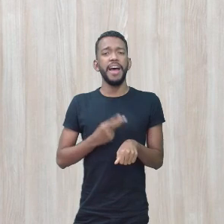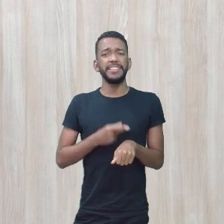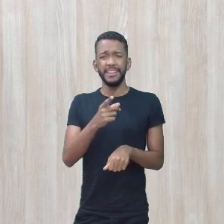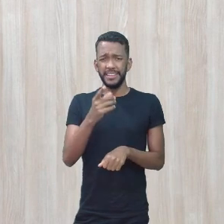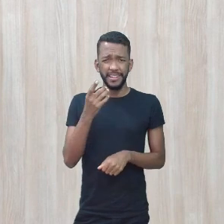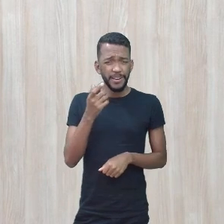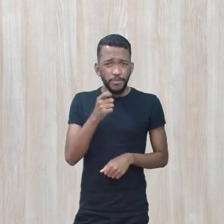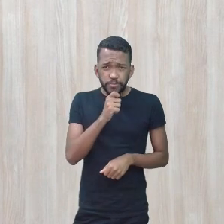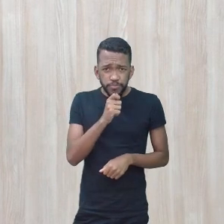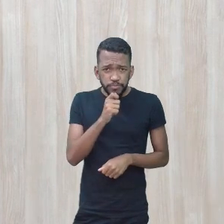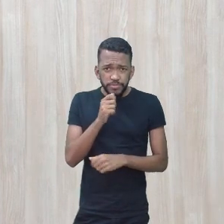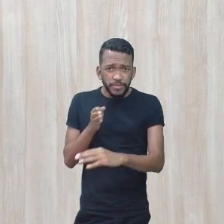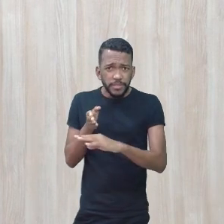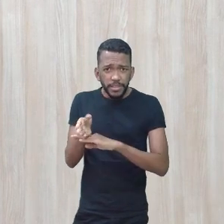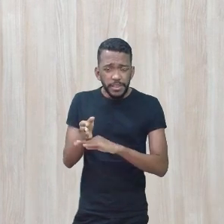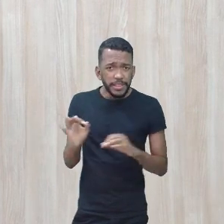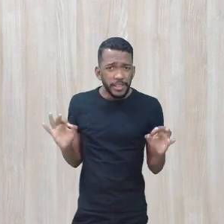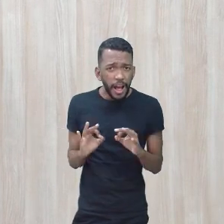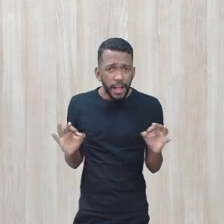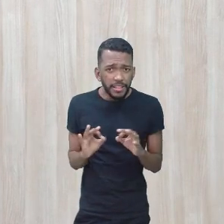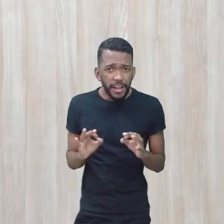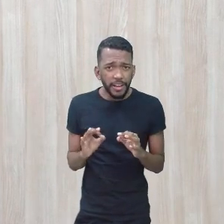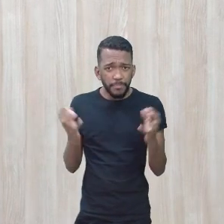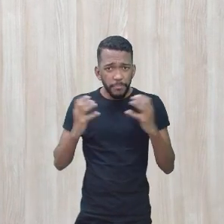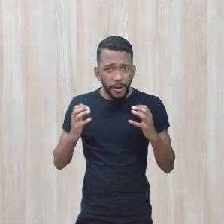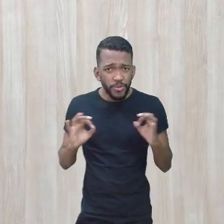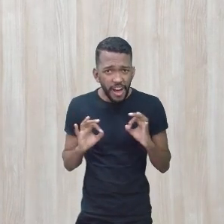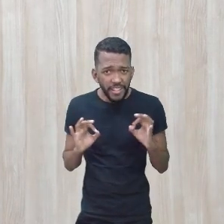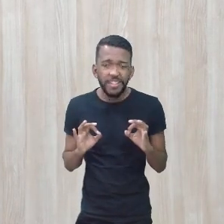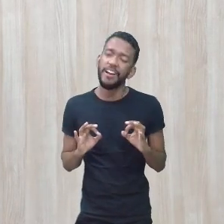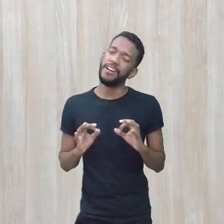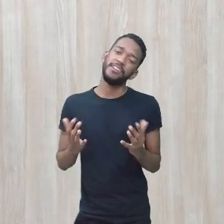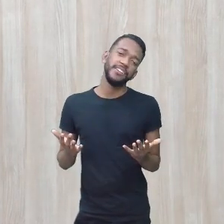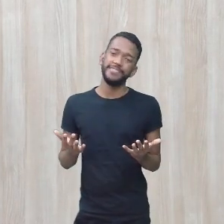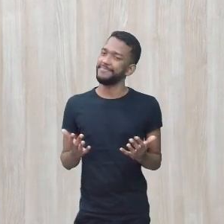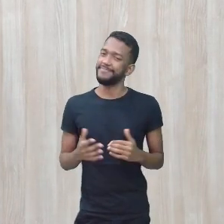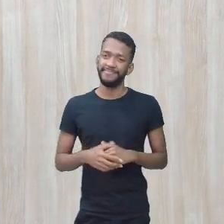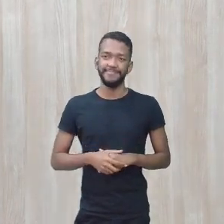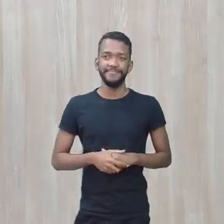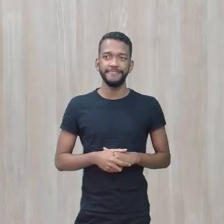Nem pro pódio. Mas vai lá, coloca lá.